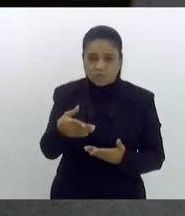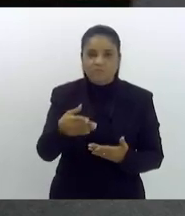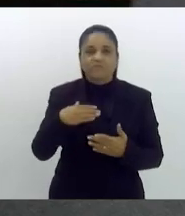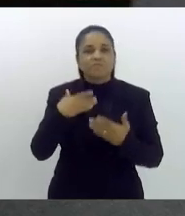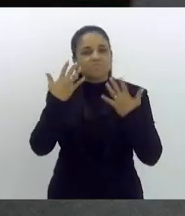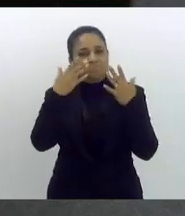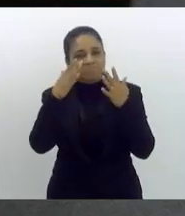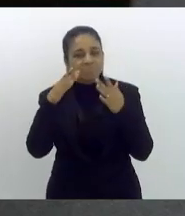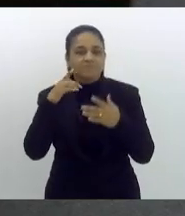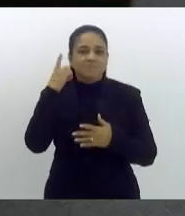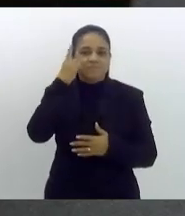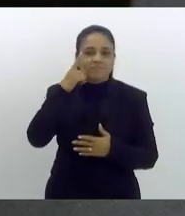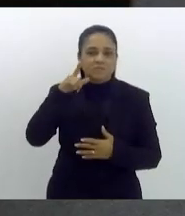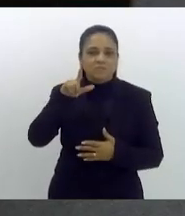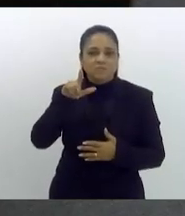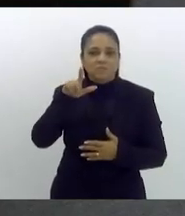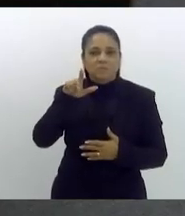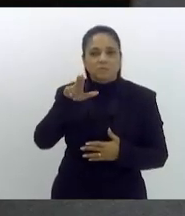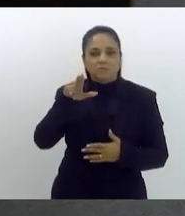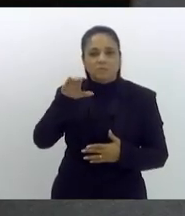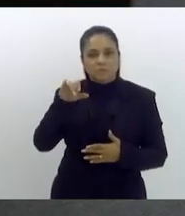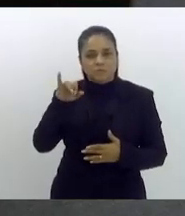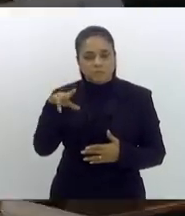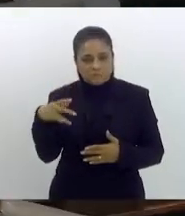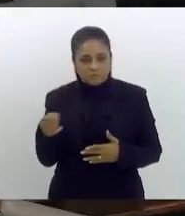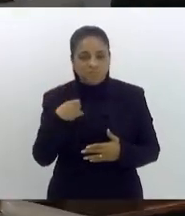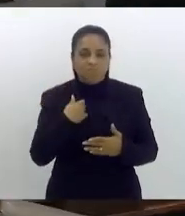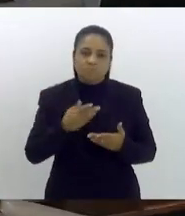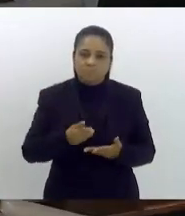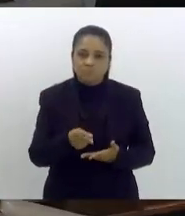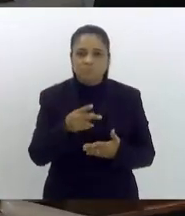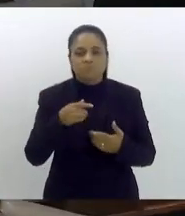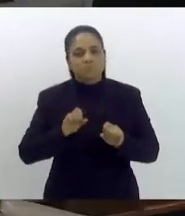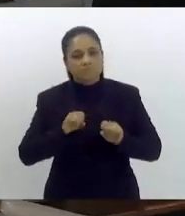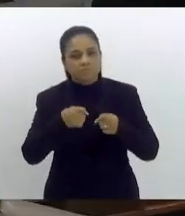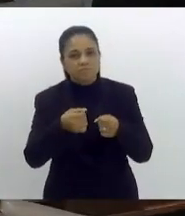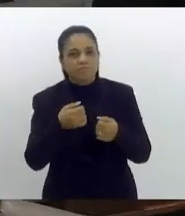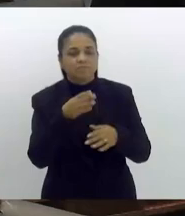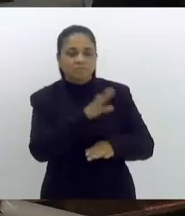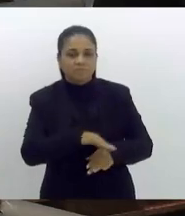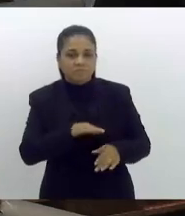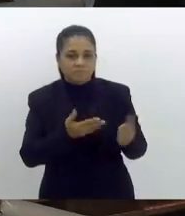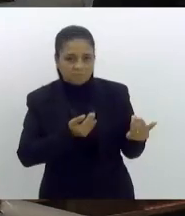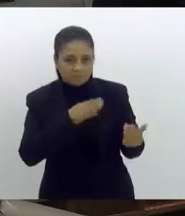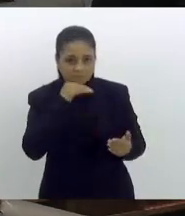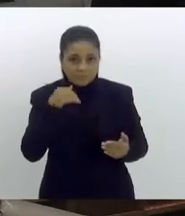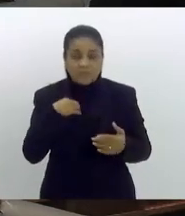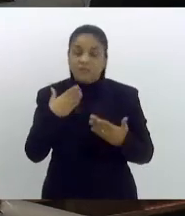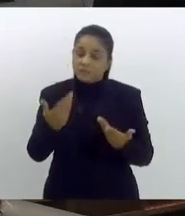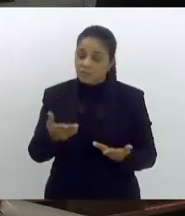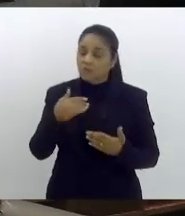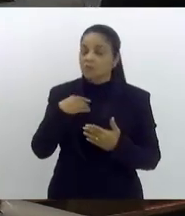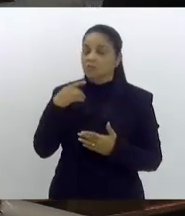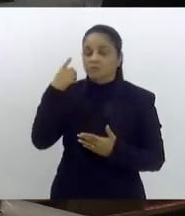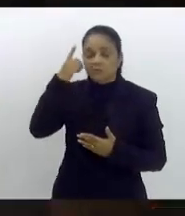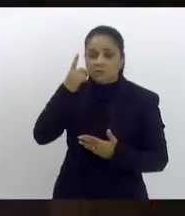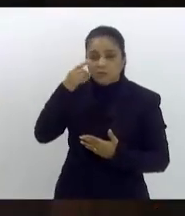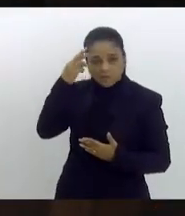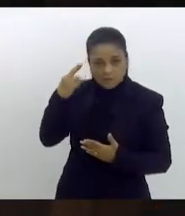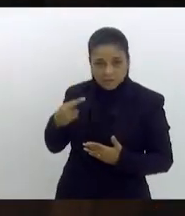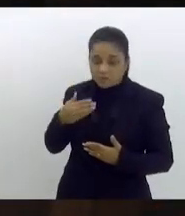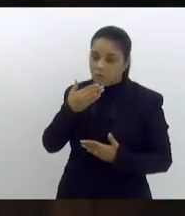sigamos pela saúde das nossas crianças e adolescentes deputada Renato Eu solicitei pode ter tido alguma